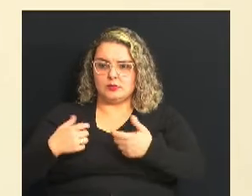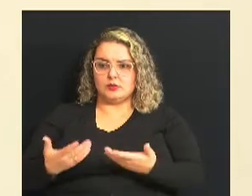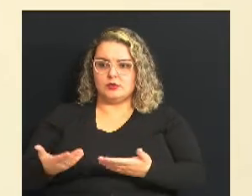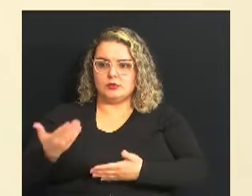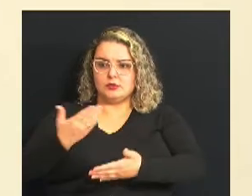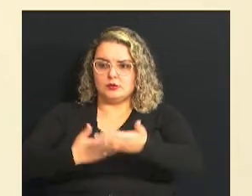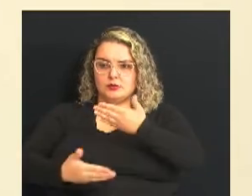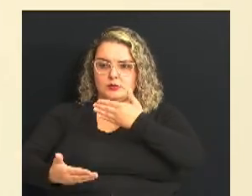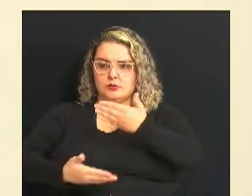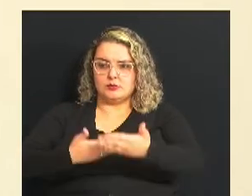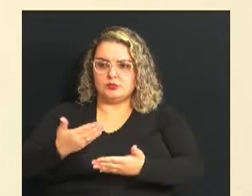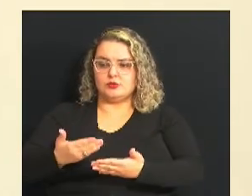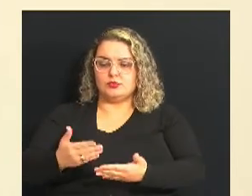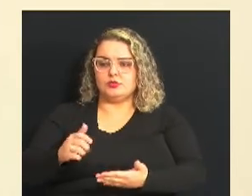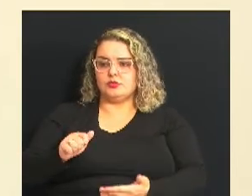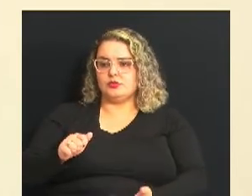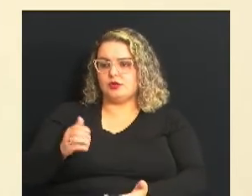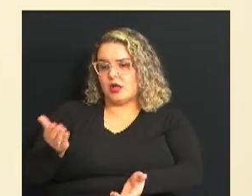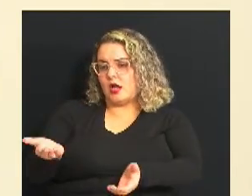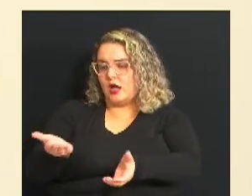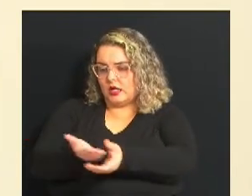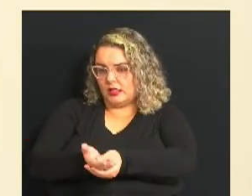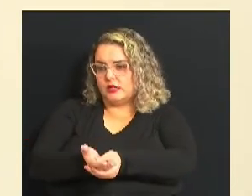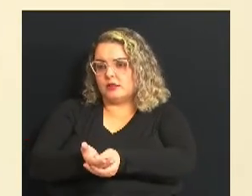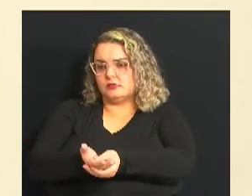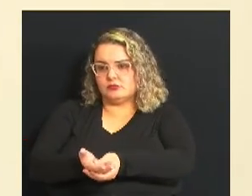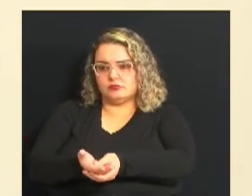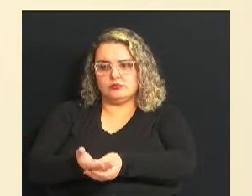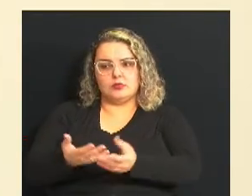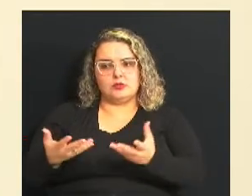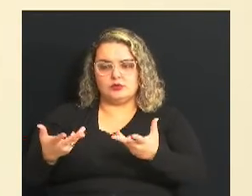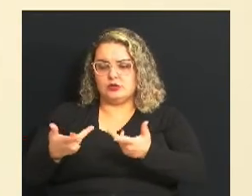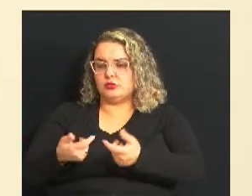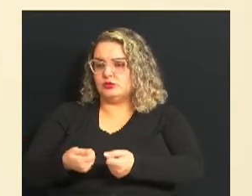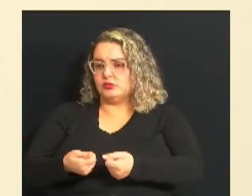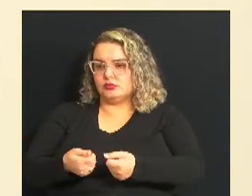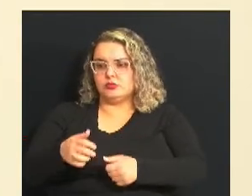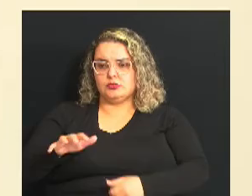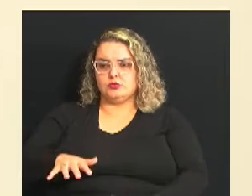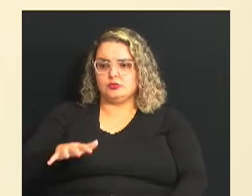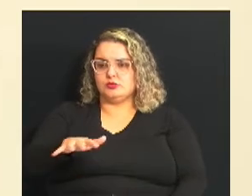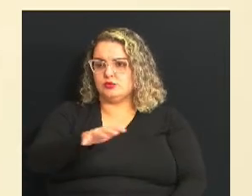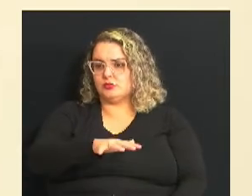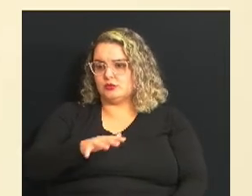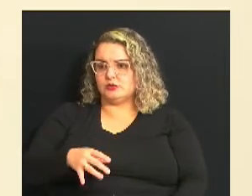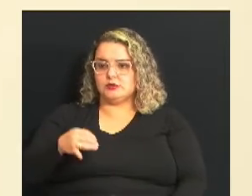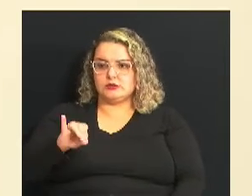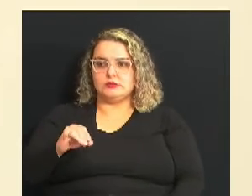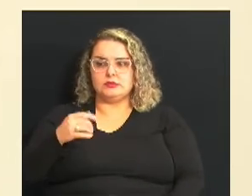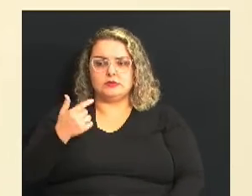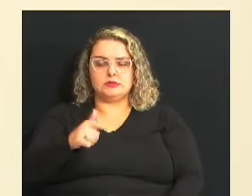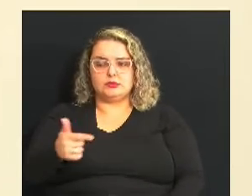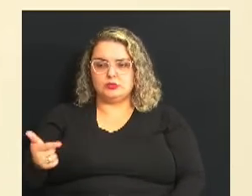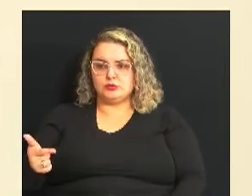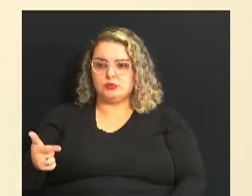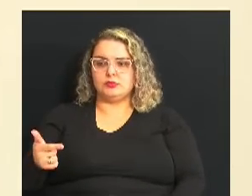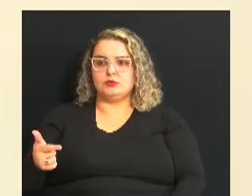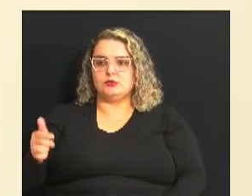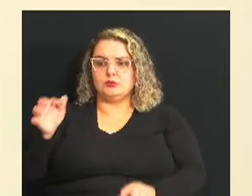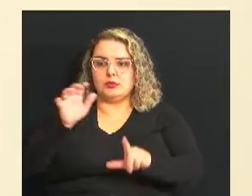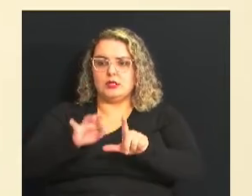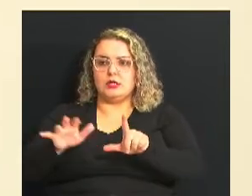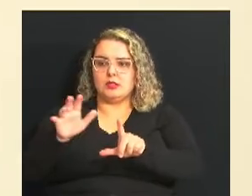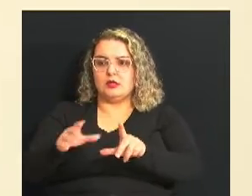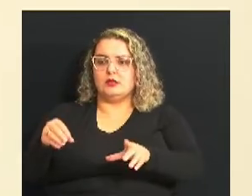compartilhamento de arquivos ela é latente em todos os setores. E se você não tem essa plataforma interna, ele